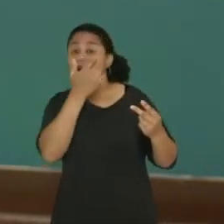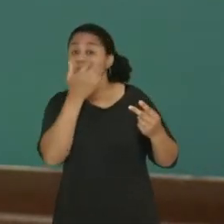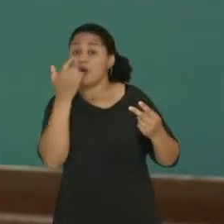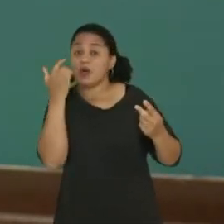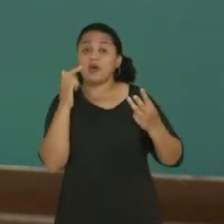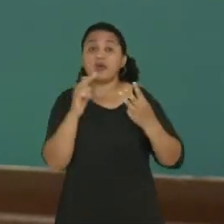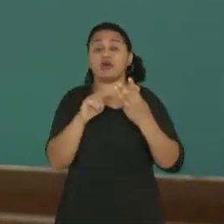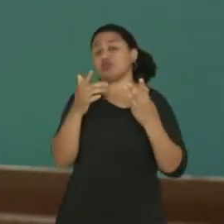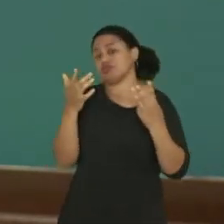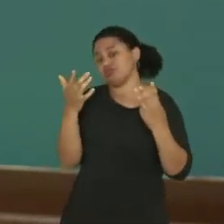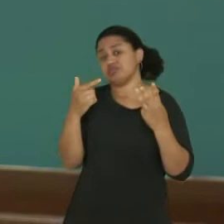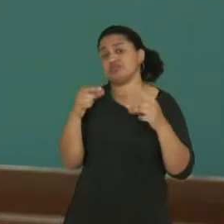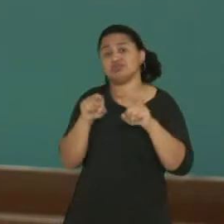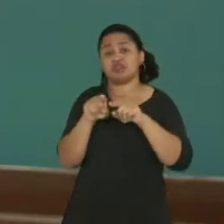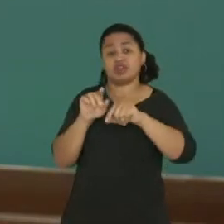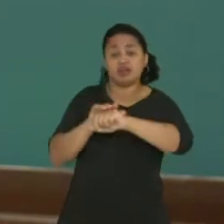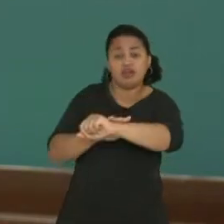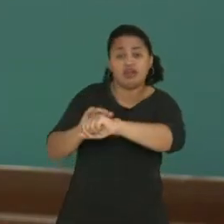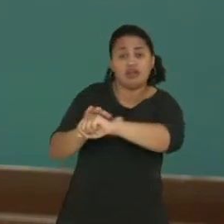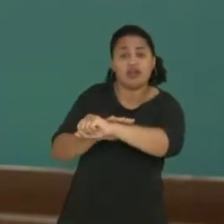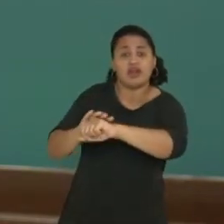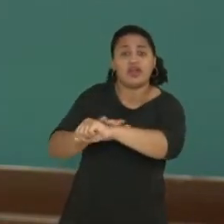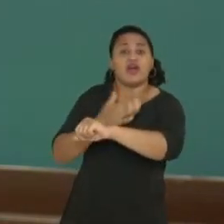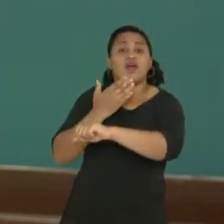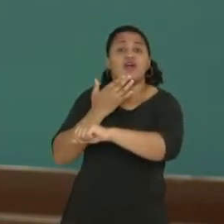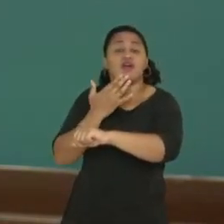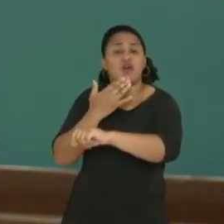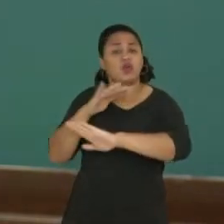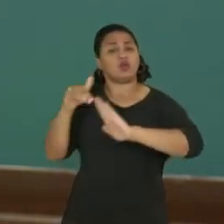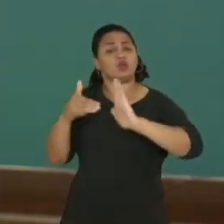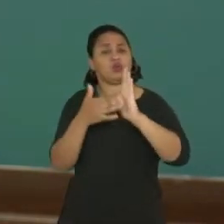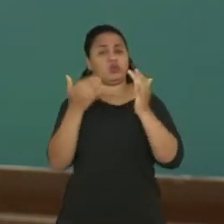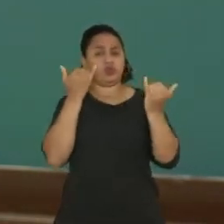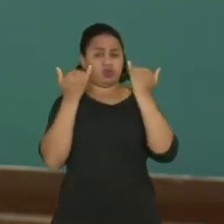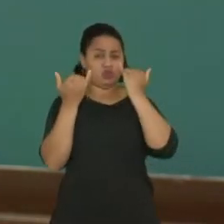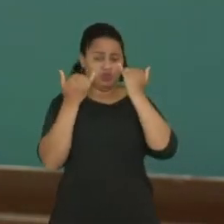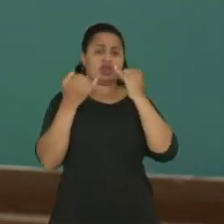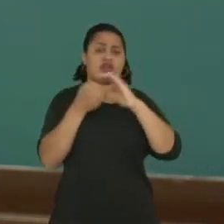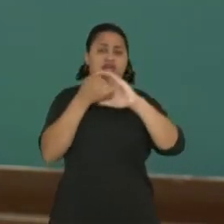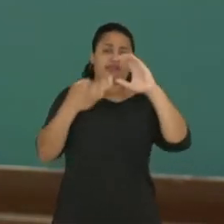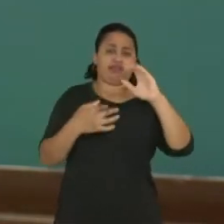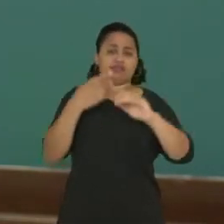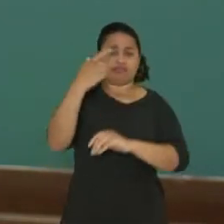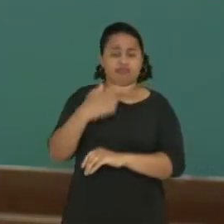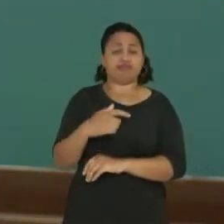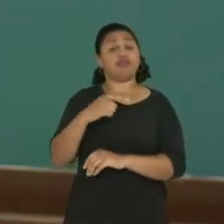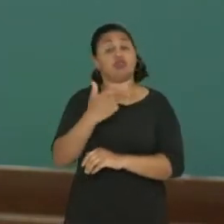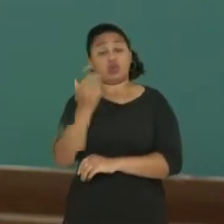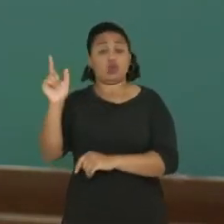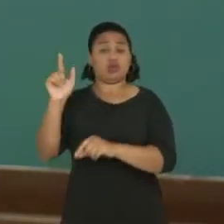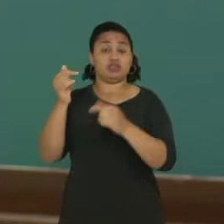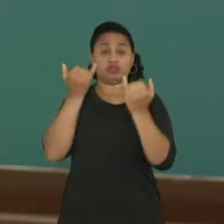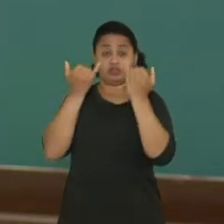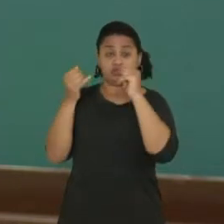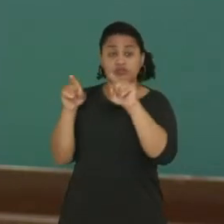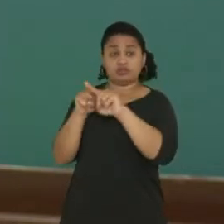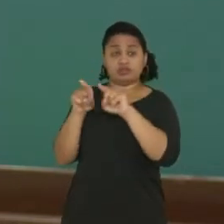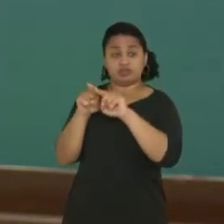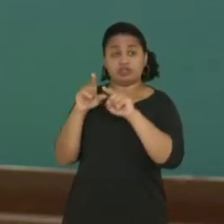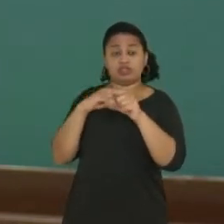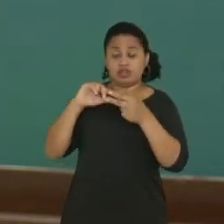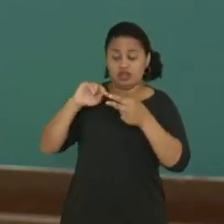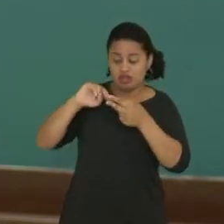a pigmentação da minha pele. Então, todas essas informações, elas estarão, essas e outras, claro, estarão aqui,